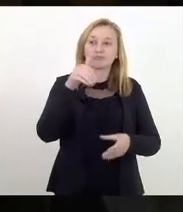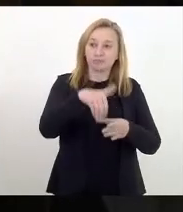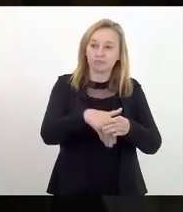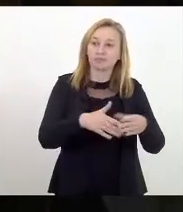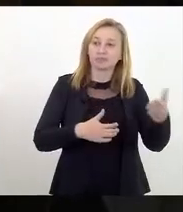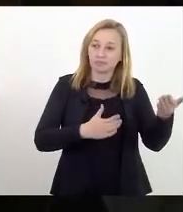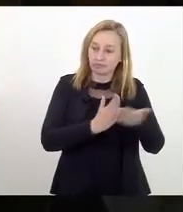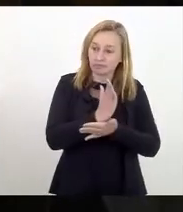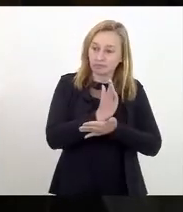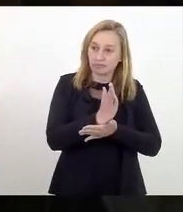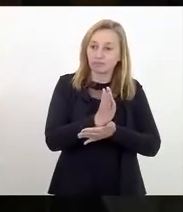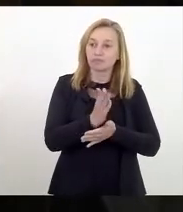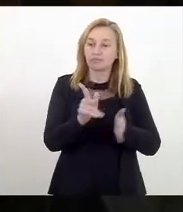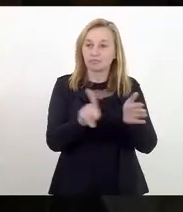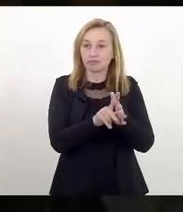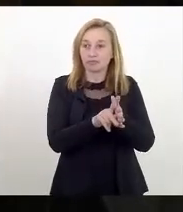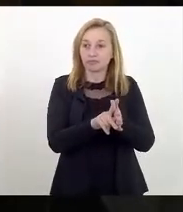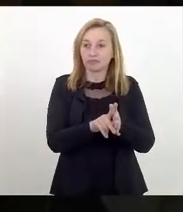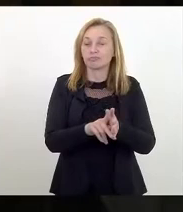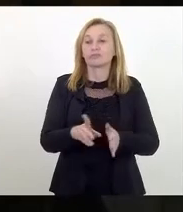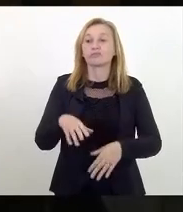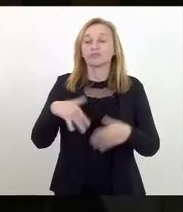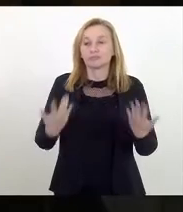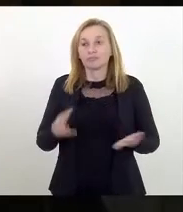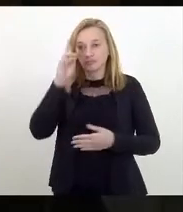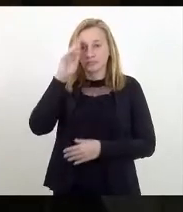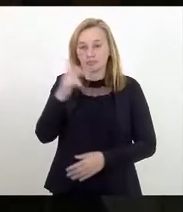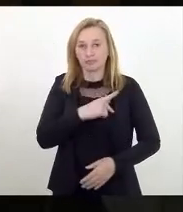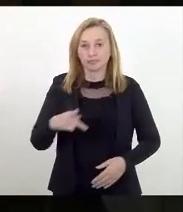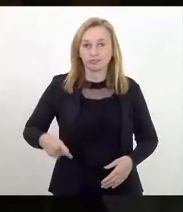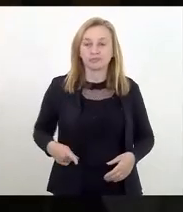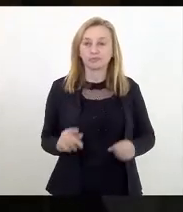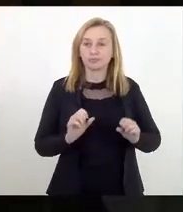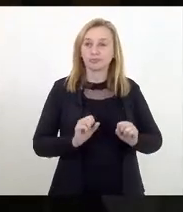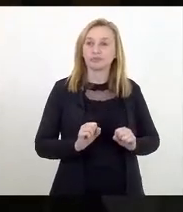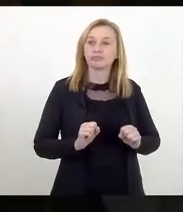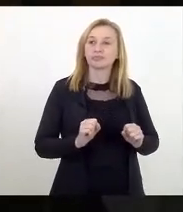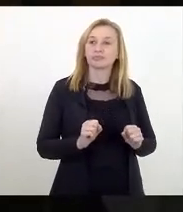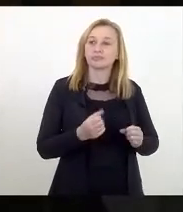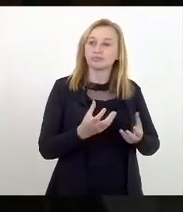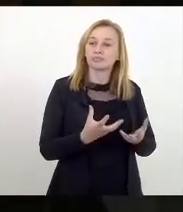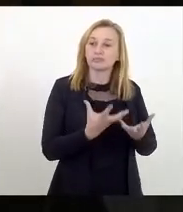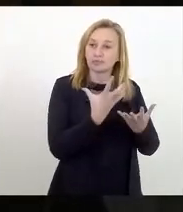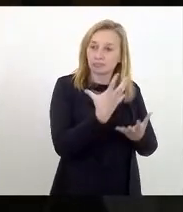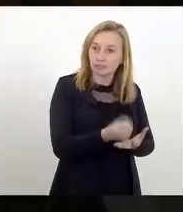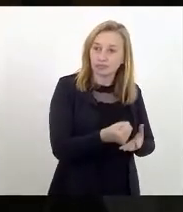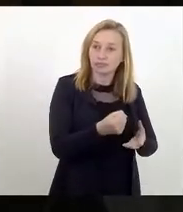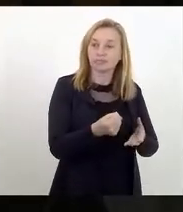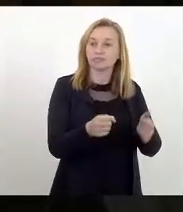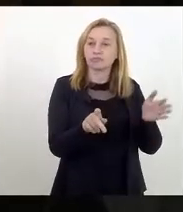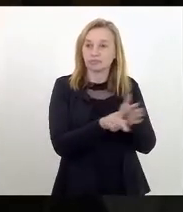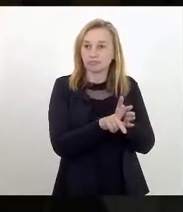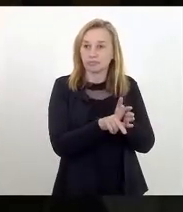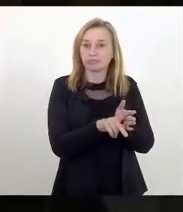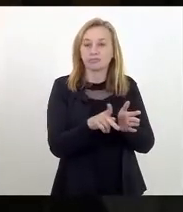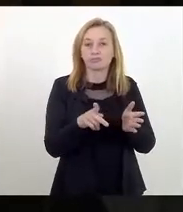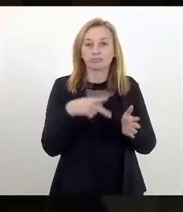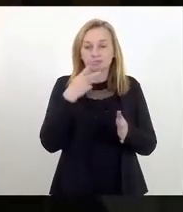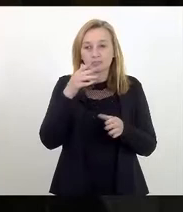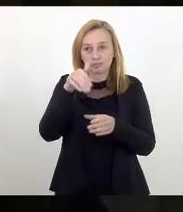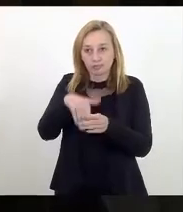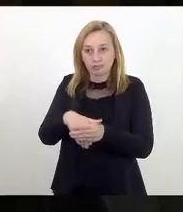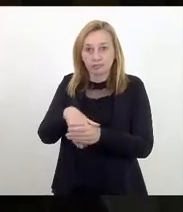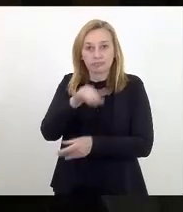estou aqui fazendo a defesa do projeto, declarando o meu voto e com a